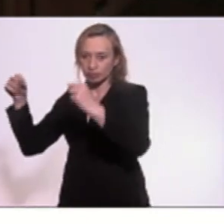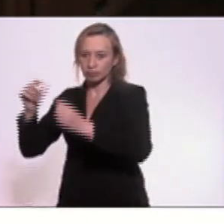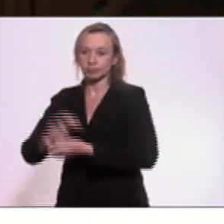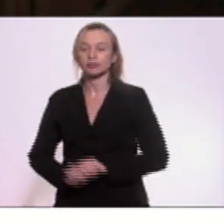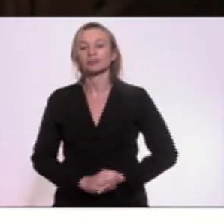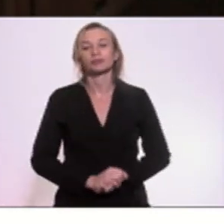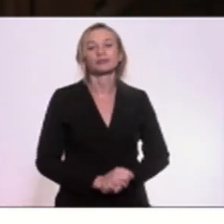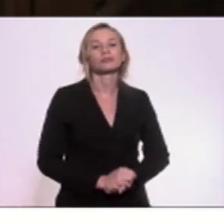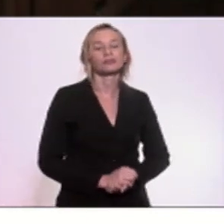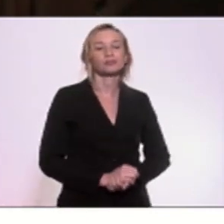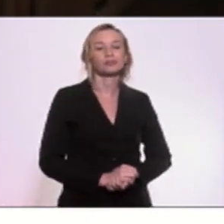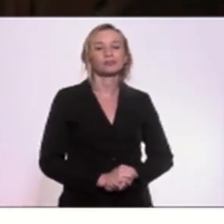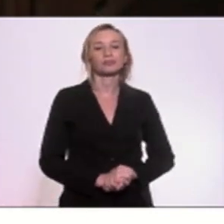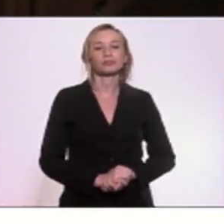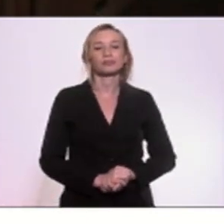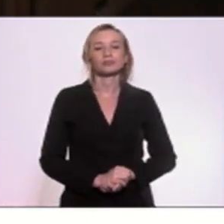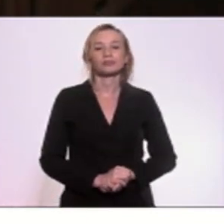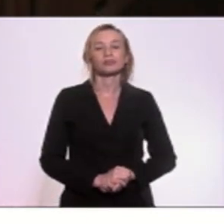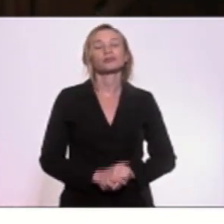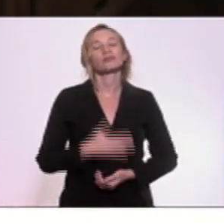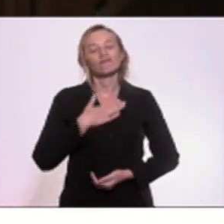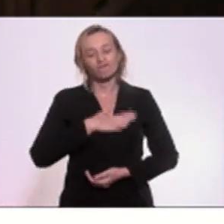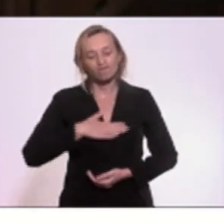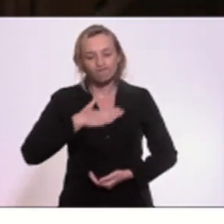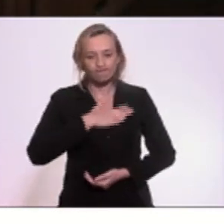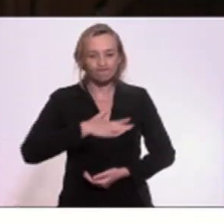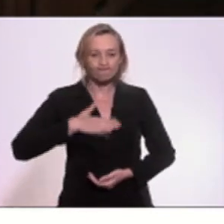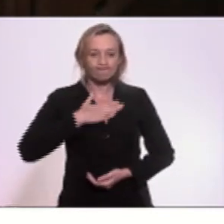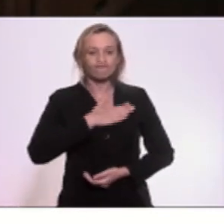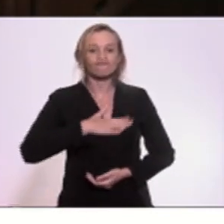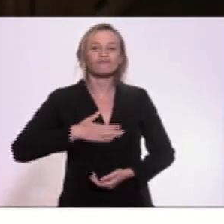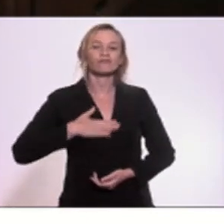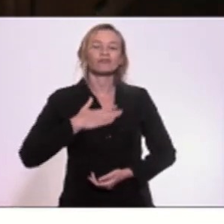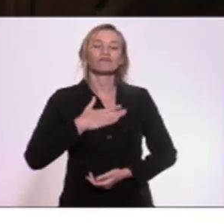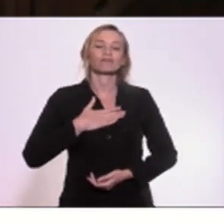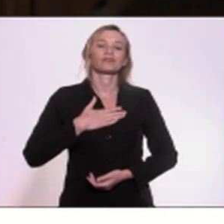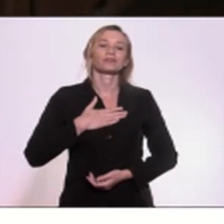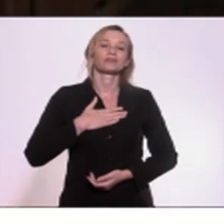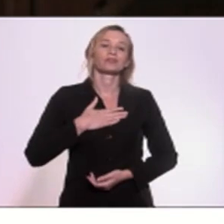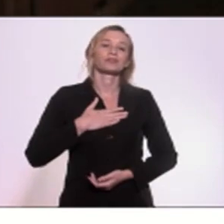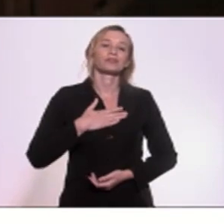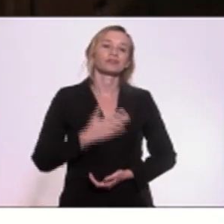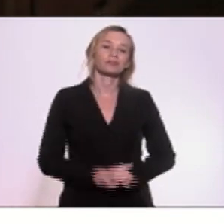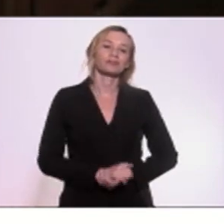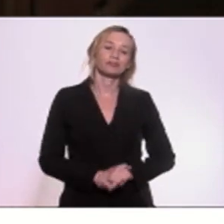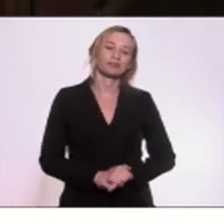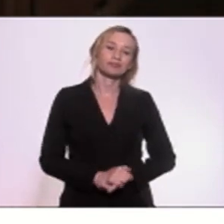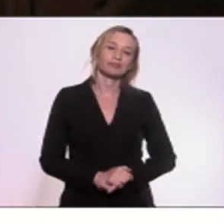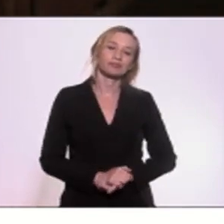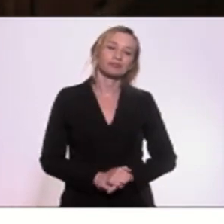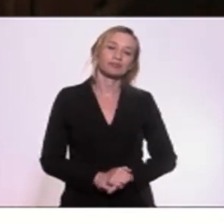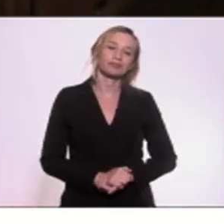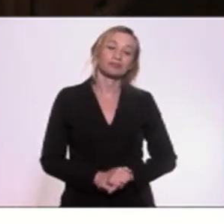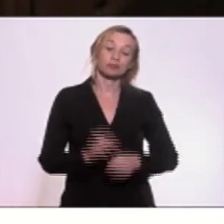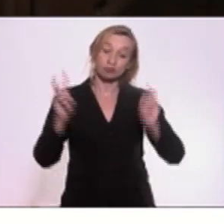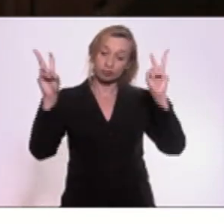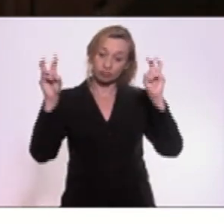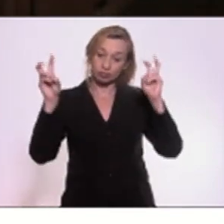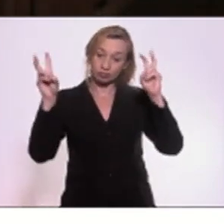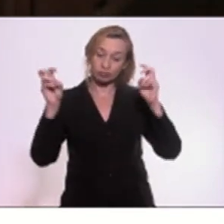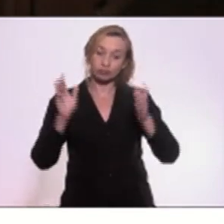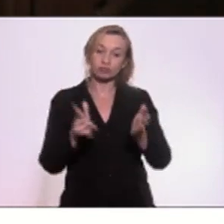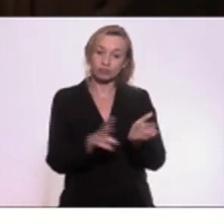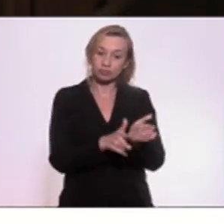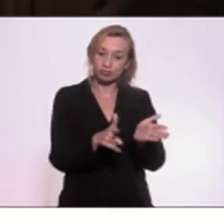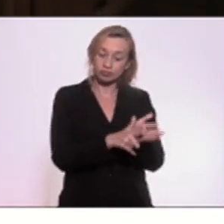federais. De maneira que eu gostaria imensamente de que o conteúdo